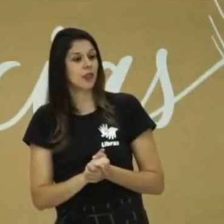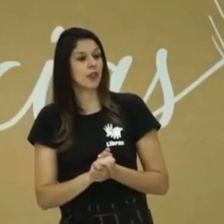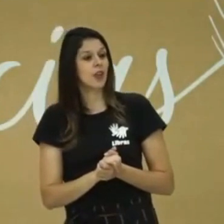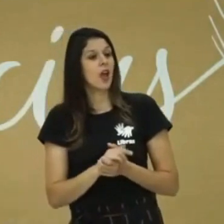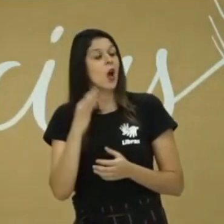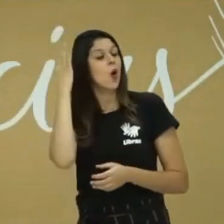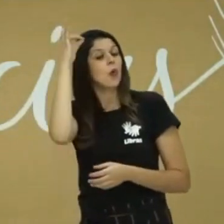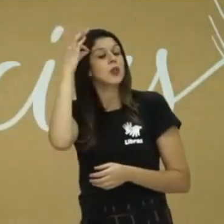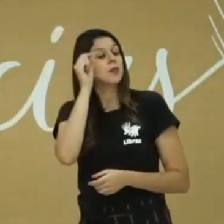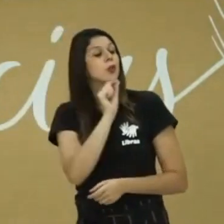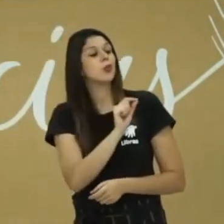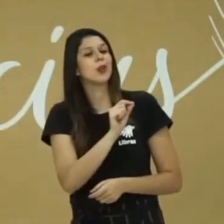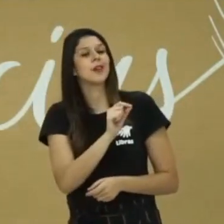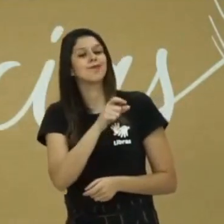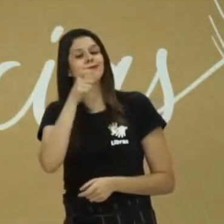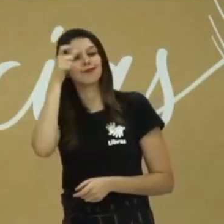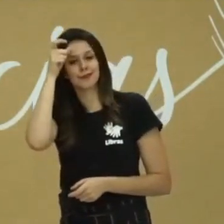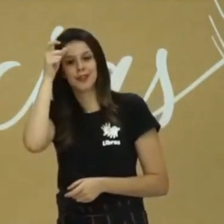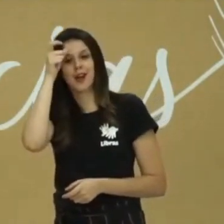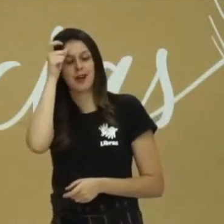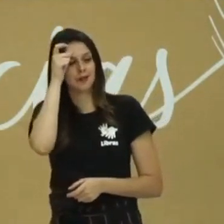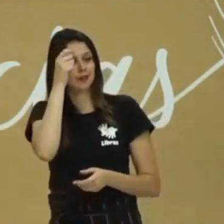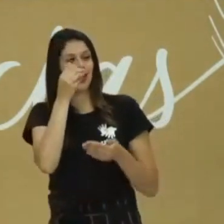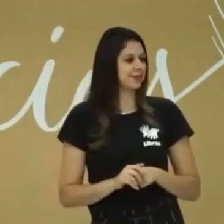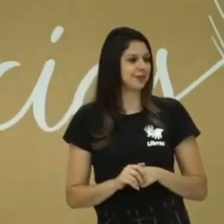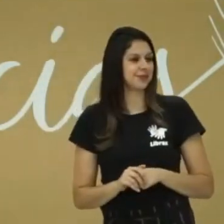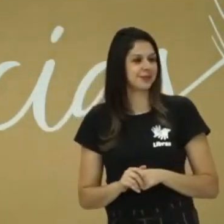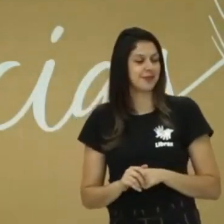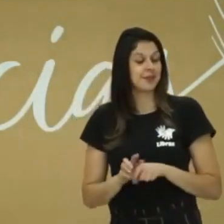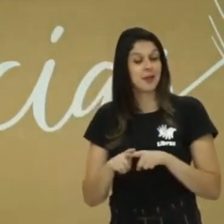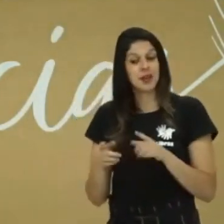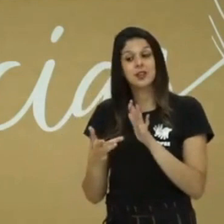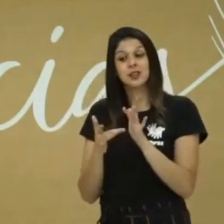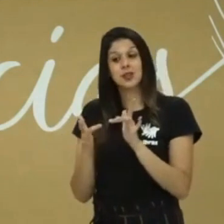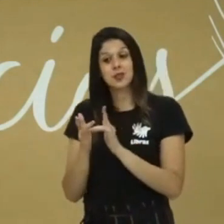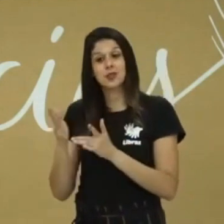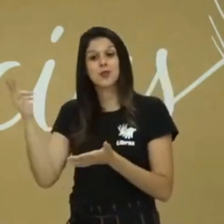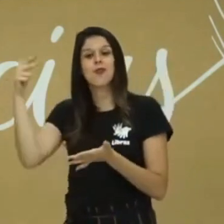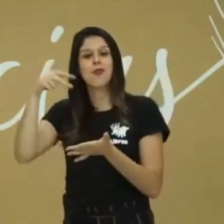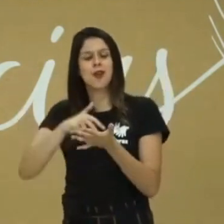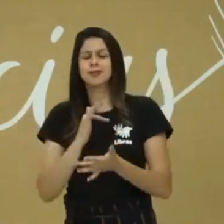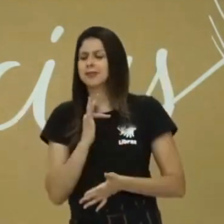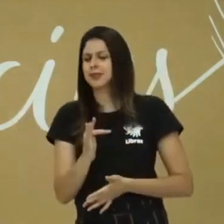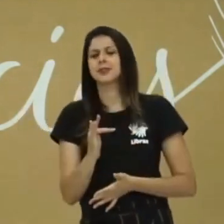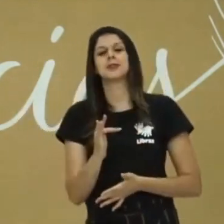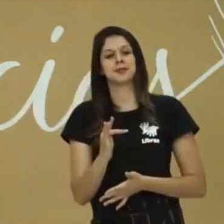vai estar habitando neles o próprio Lucifer o próprio diabo Jesus está voltando